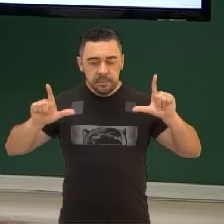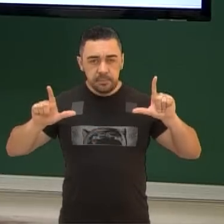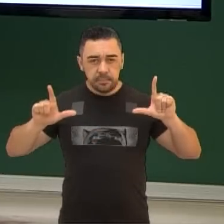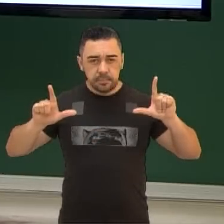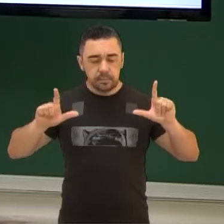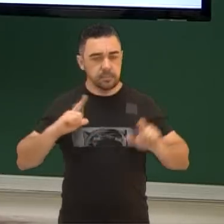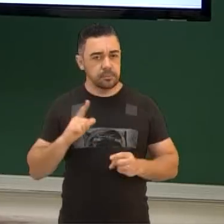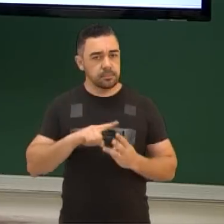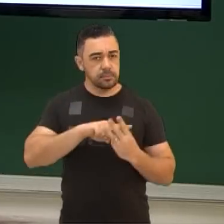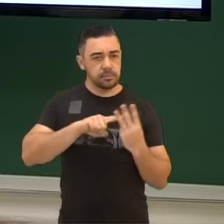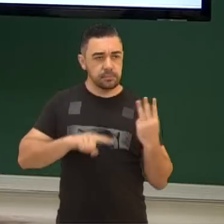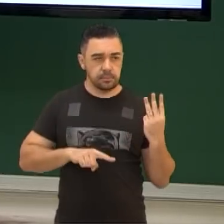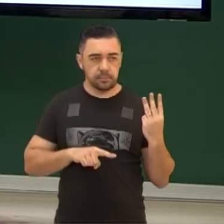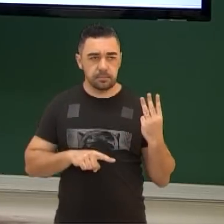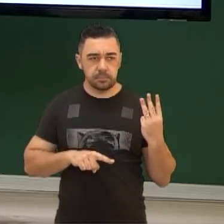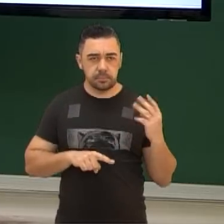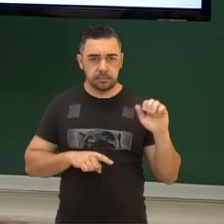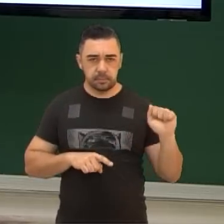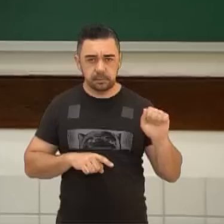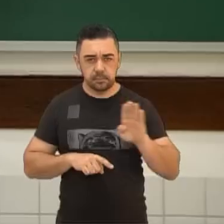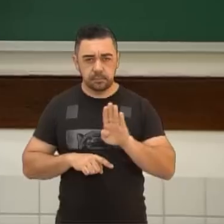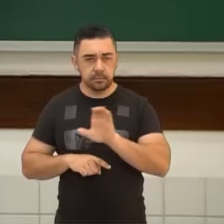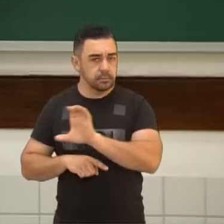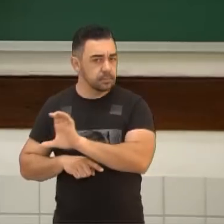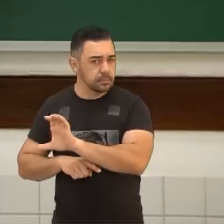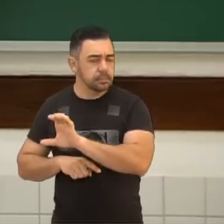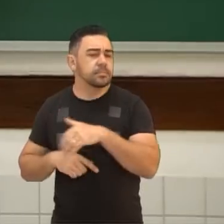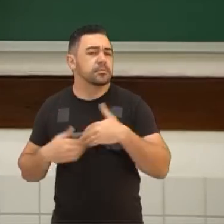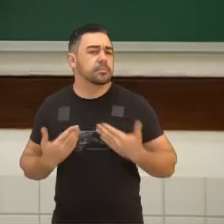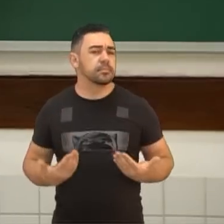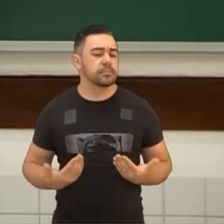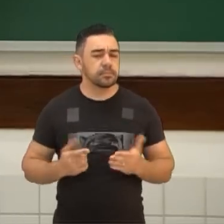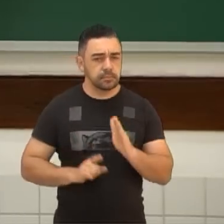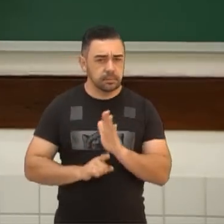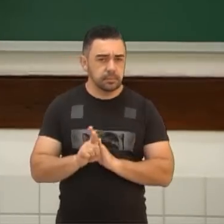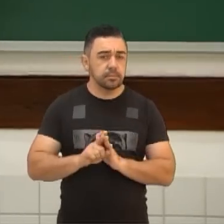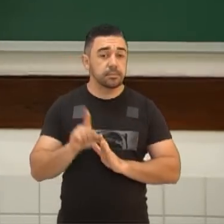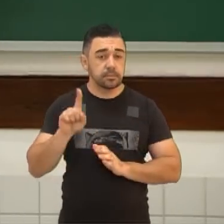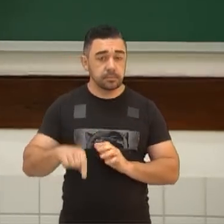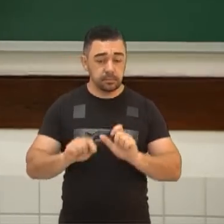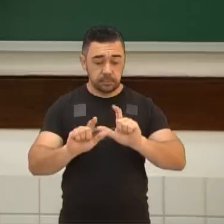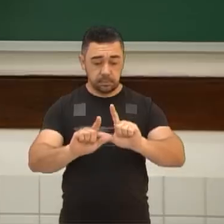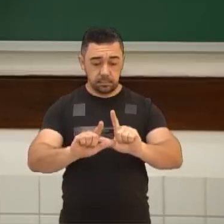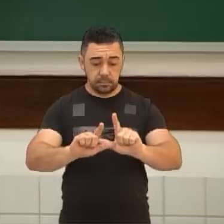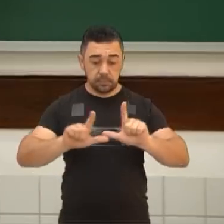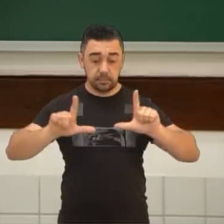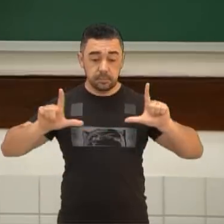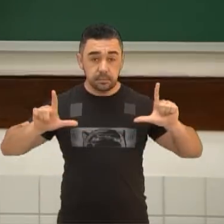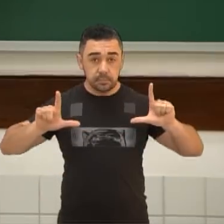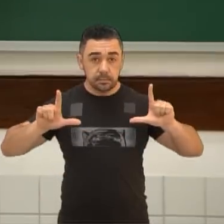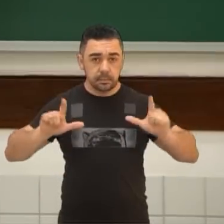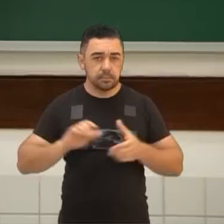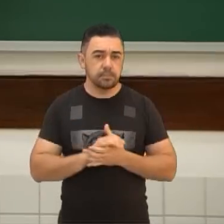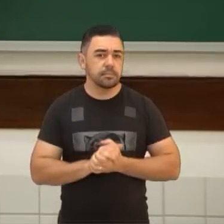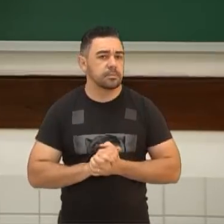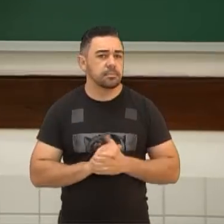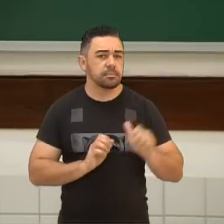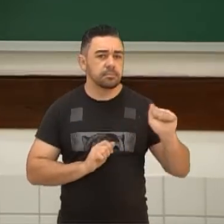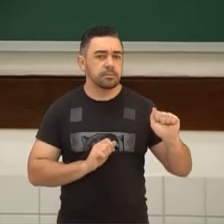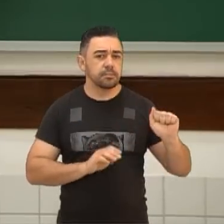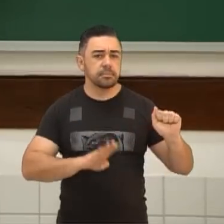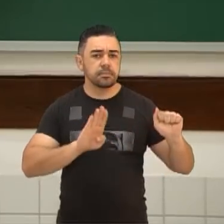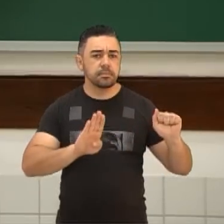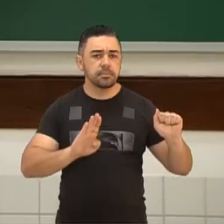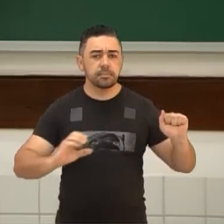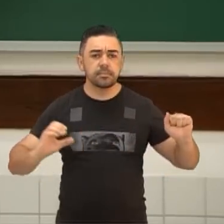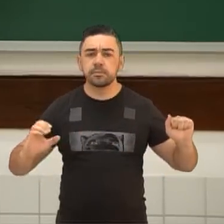tenho 3 alternativas. Então, vocês aí em casa vão pensar um pouquinho. Qual será? A letra A, a letra B